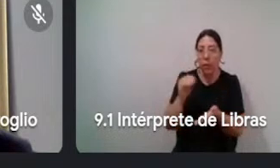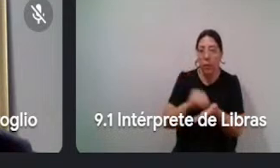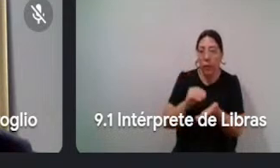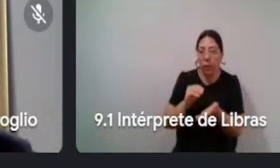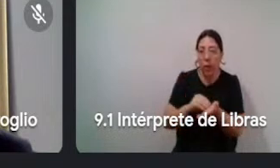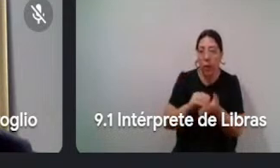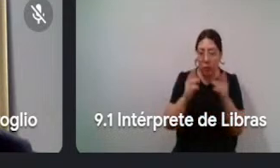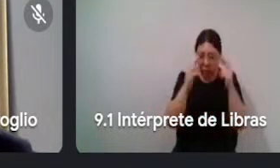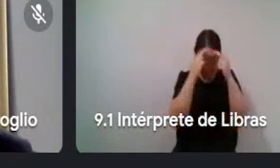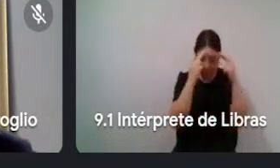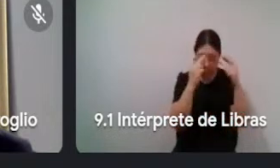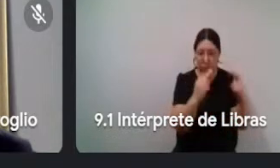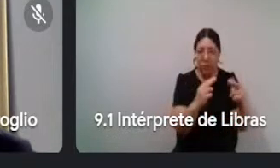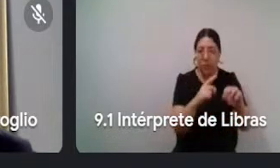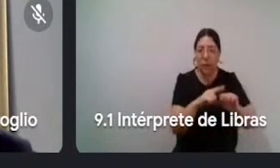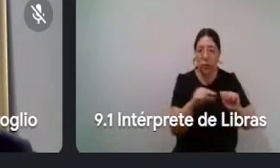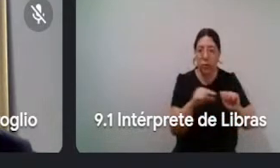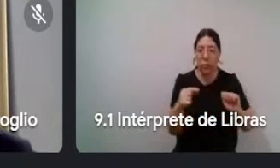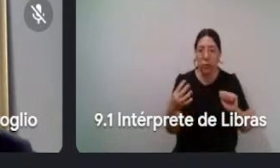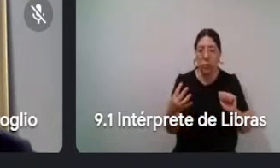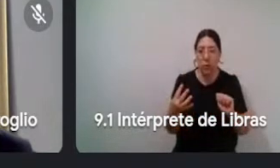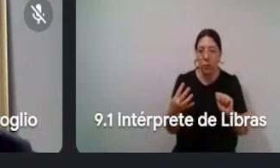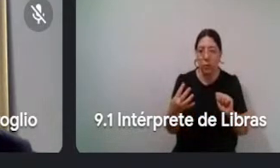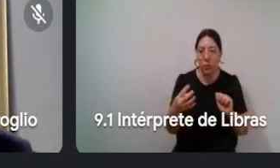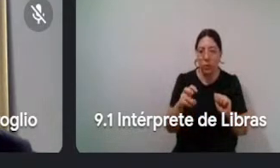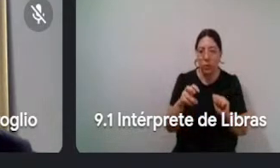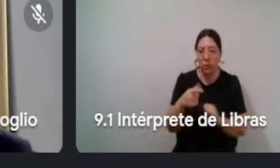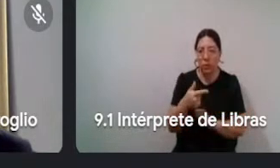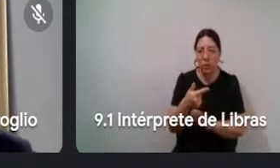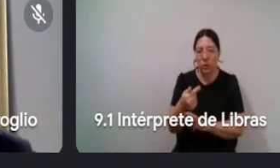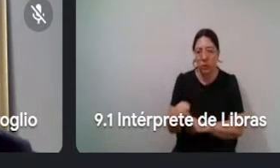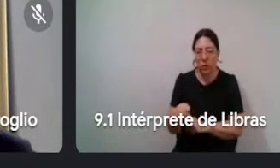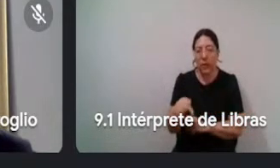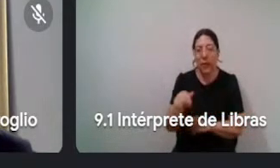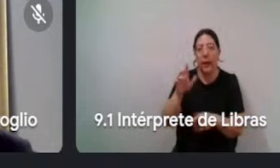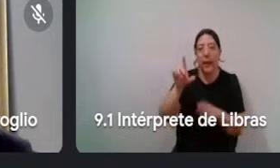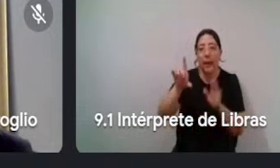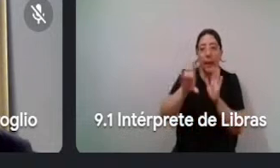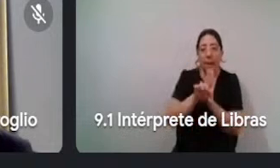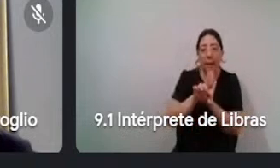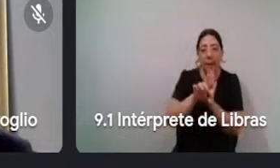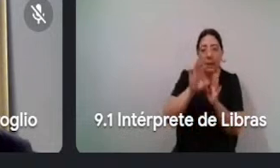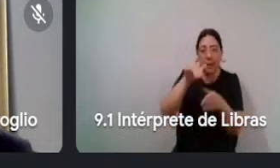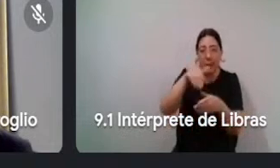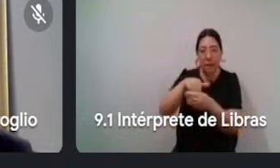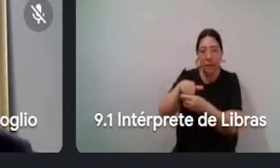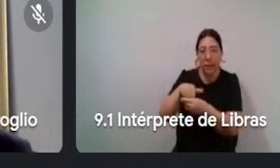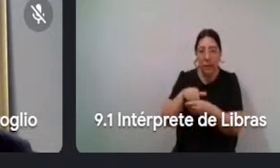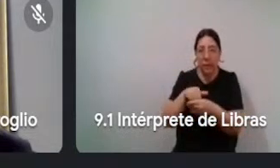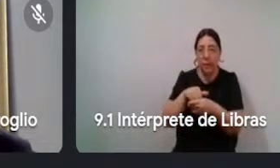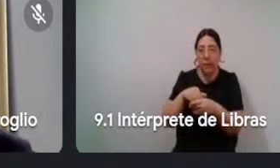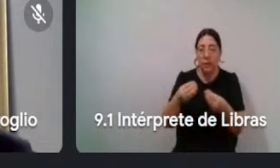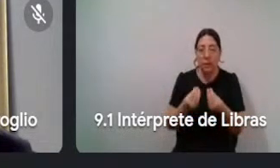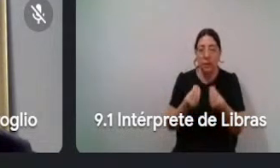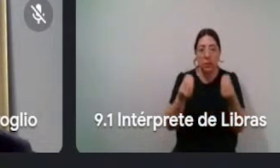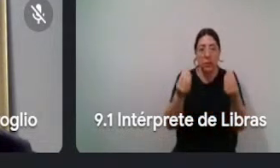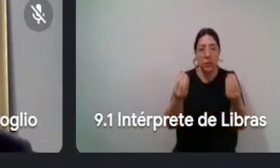154/97, Lei das Eleições, e que forem dirigidas ao Tribunal Regional Eleitoral do